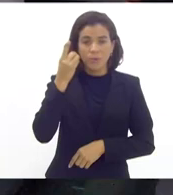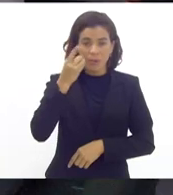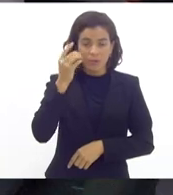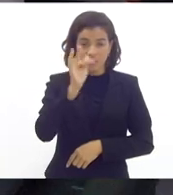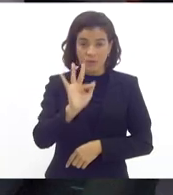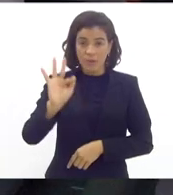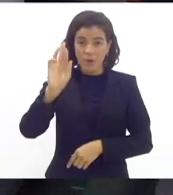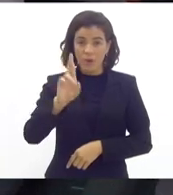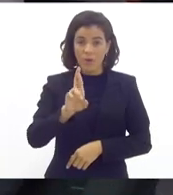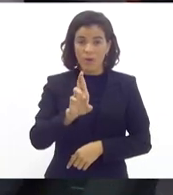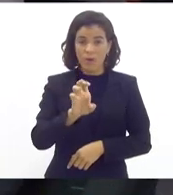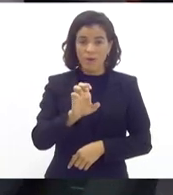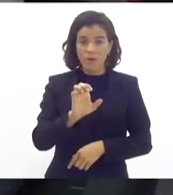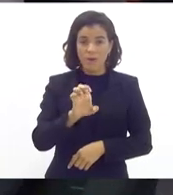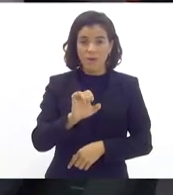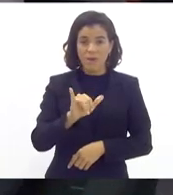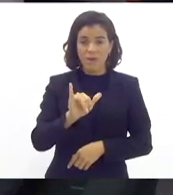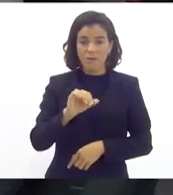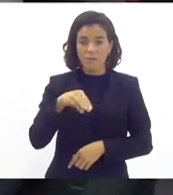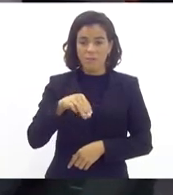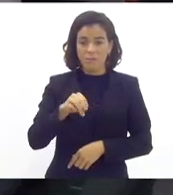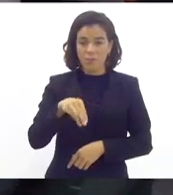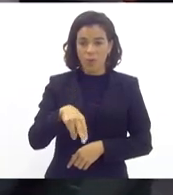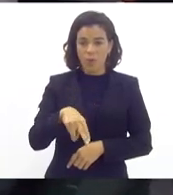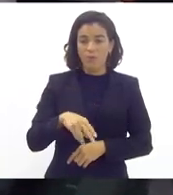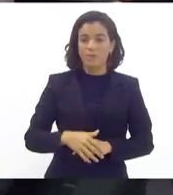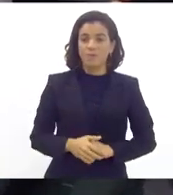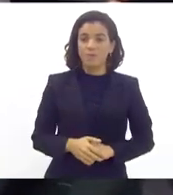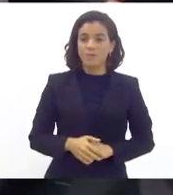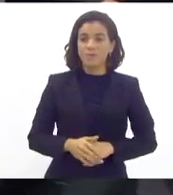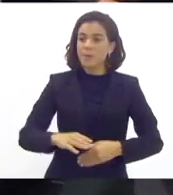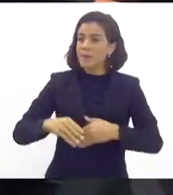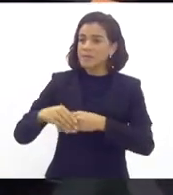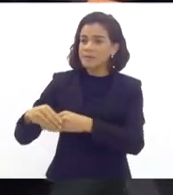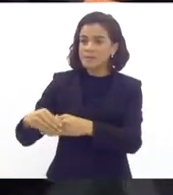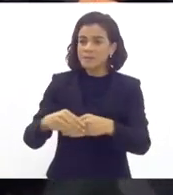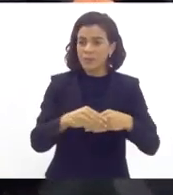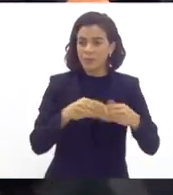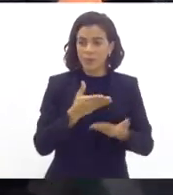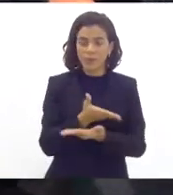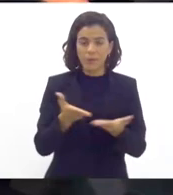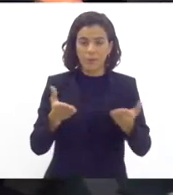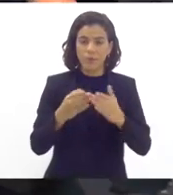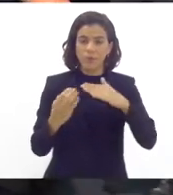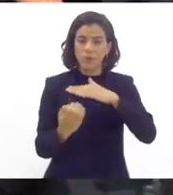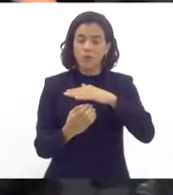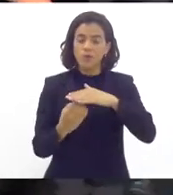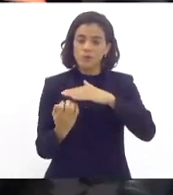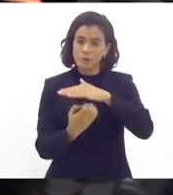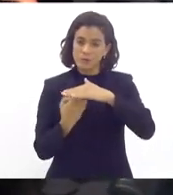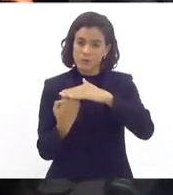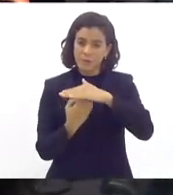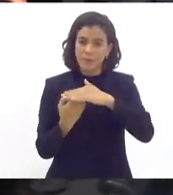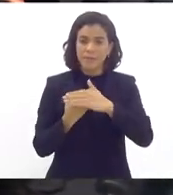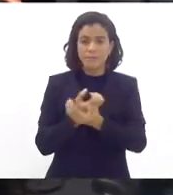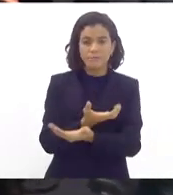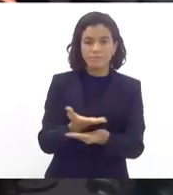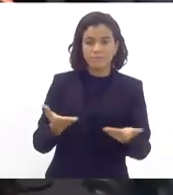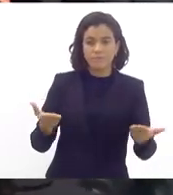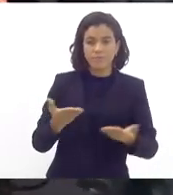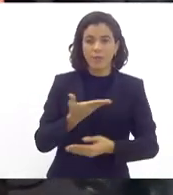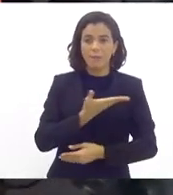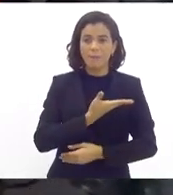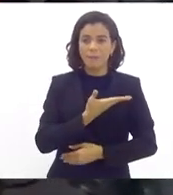Raymond. E, mais uma vez, saudar a todos aí setor empresarial, na presença do meu querido amigo, presidente